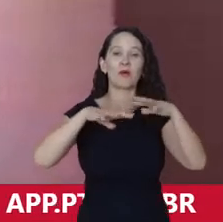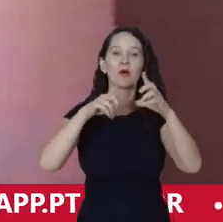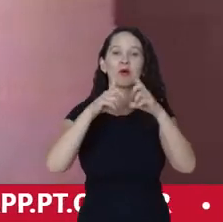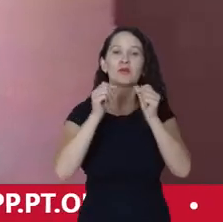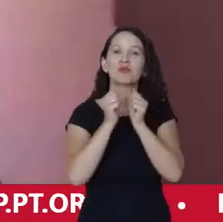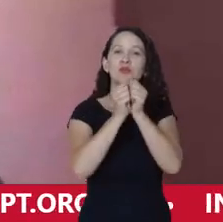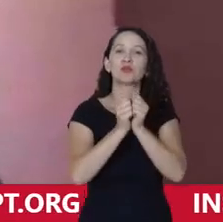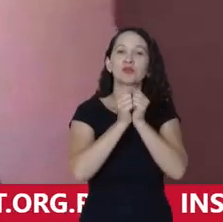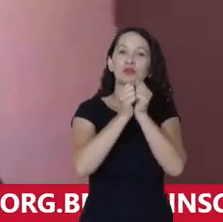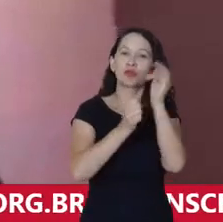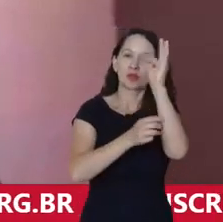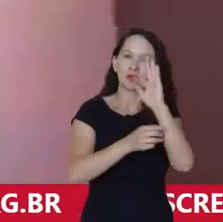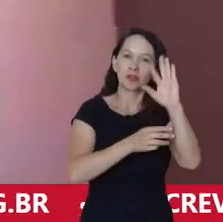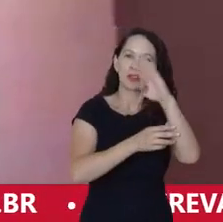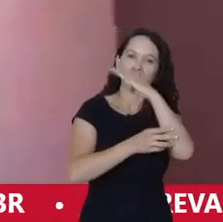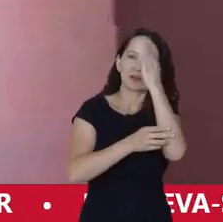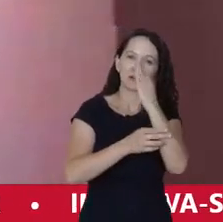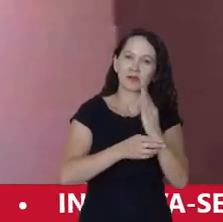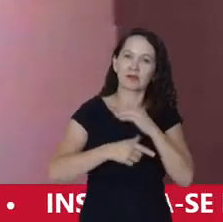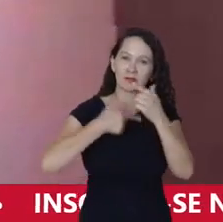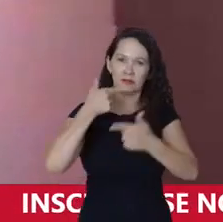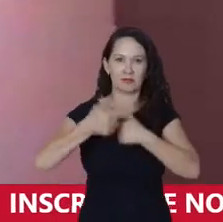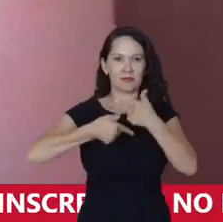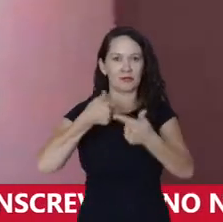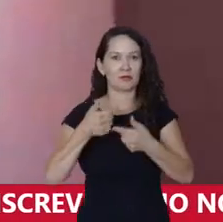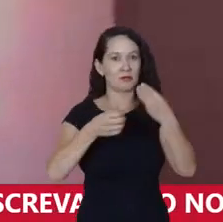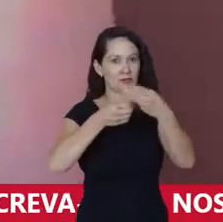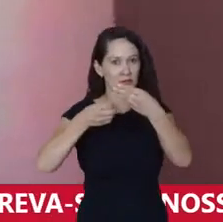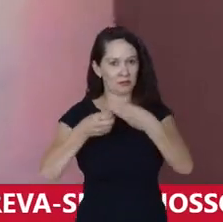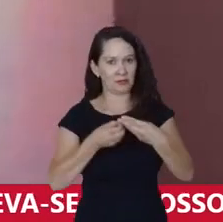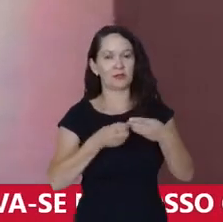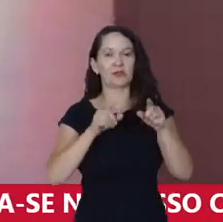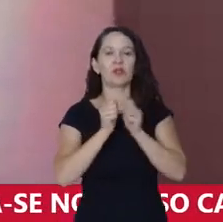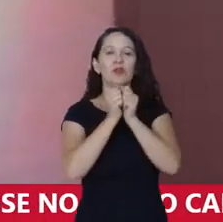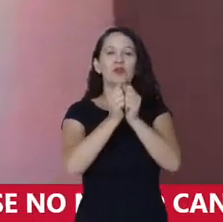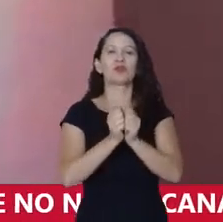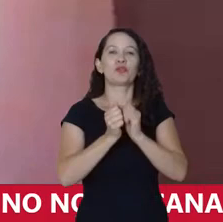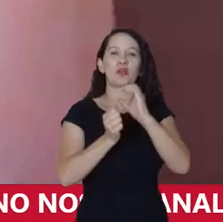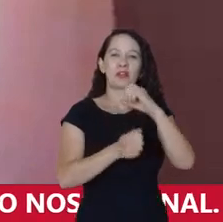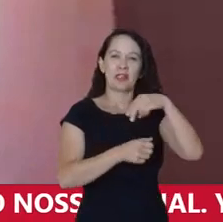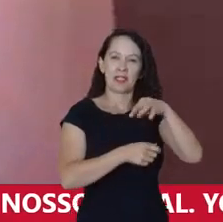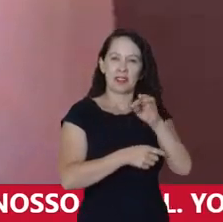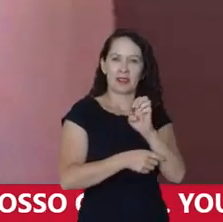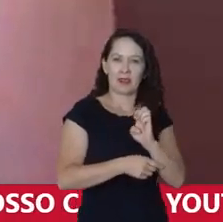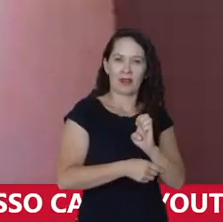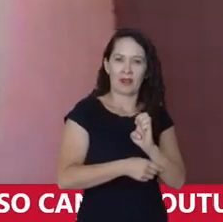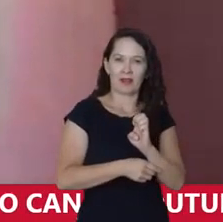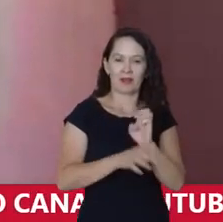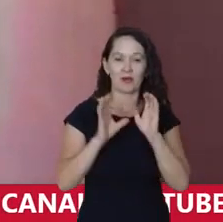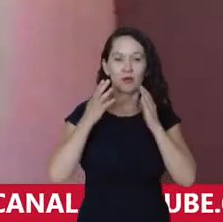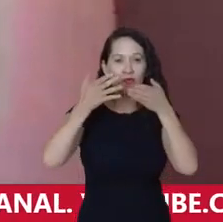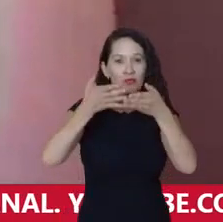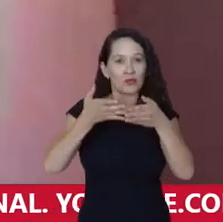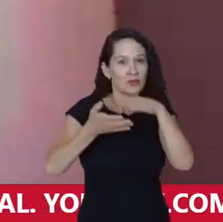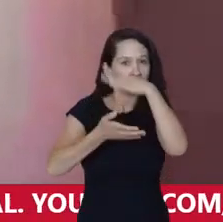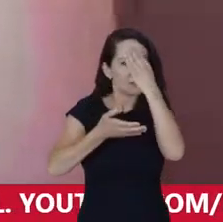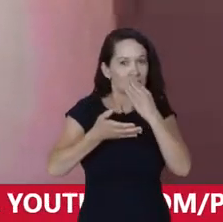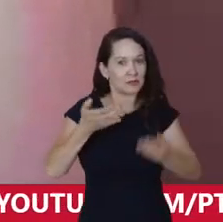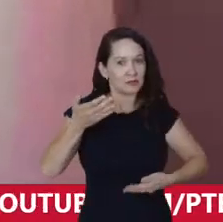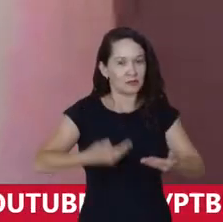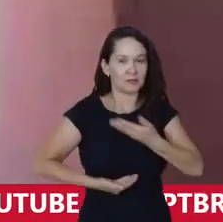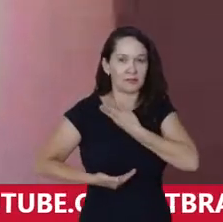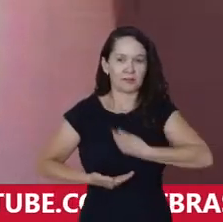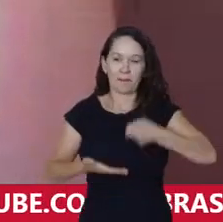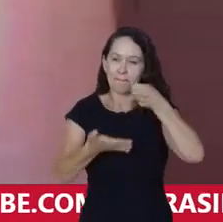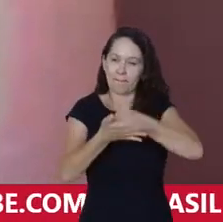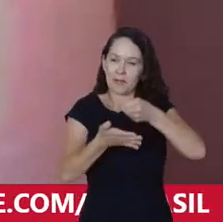junto com a Confederação Nacional dos Trabalhadores Municipais, junto com a CNTE, com o Fórum Nacional de Serviço Público, para pressionar